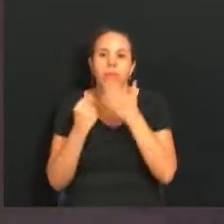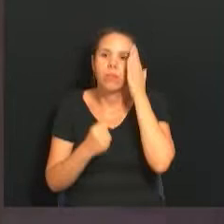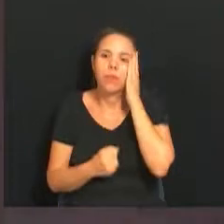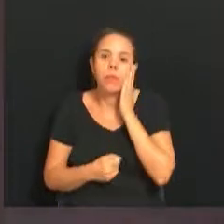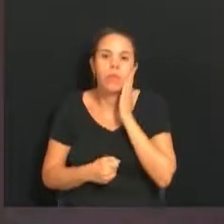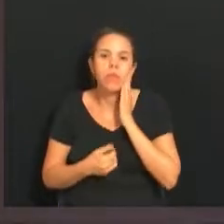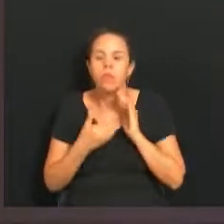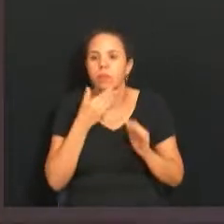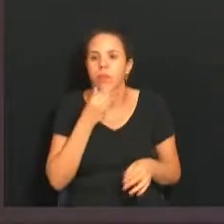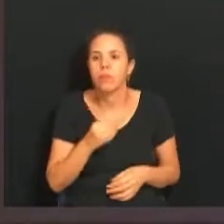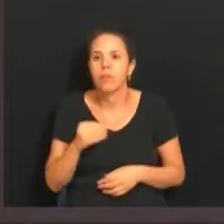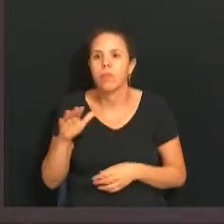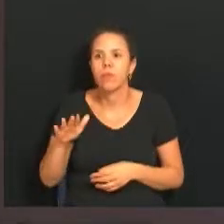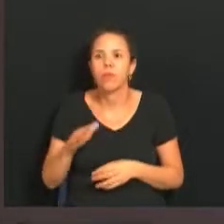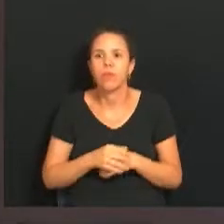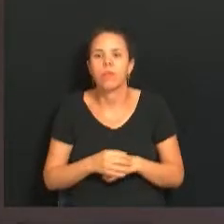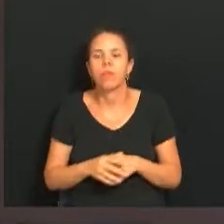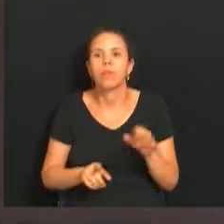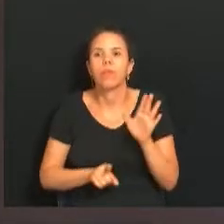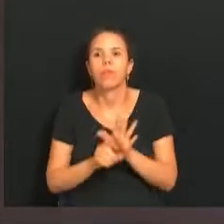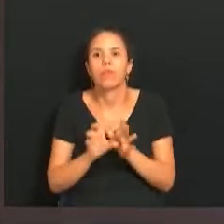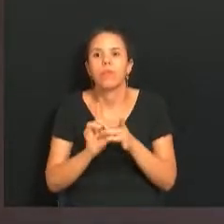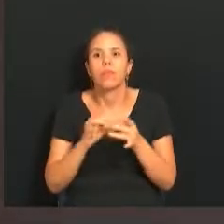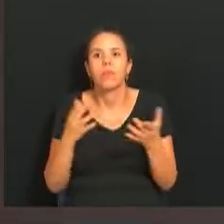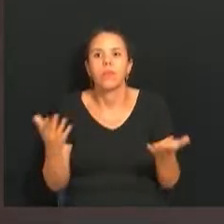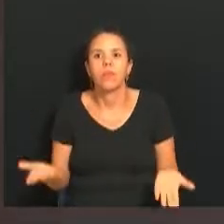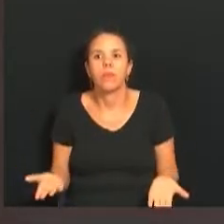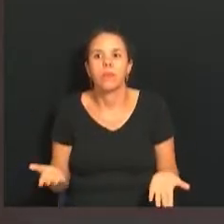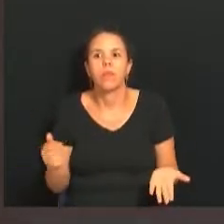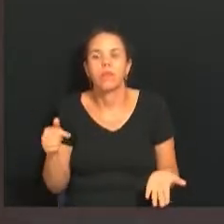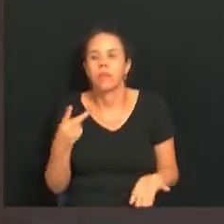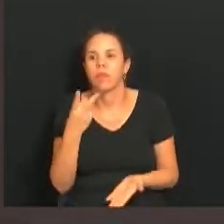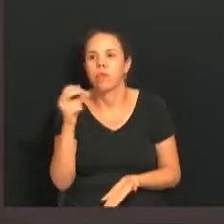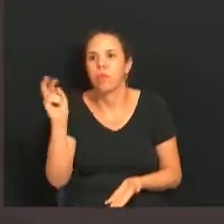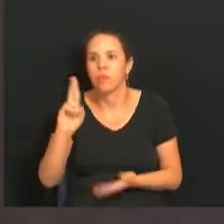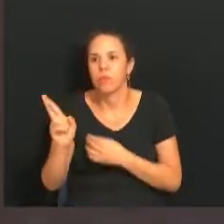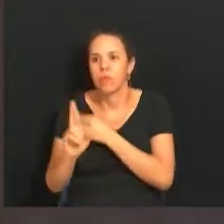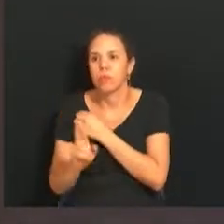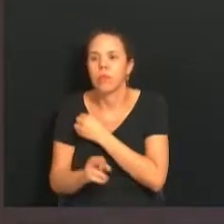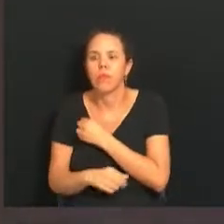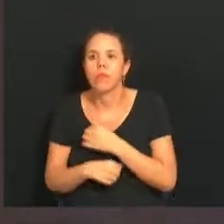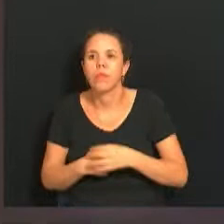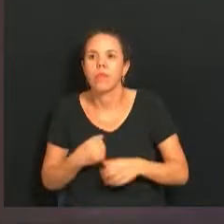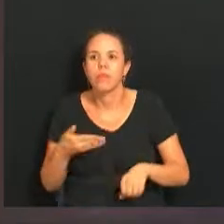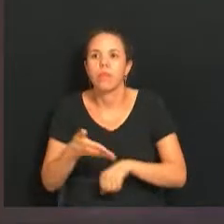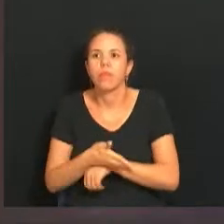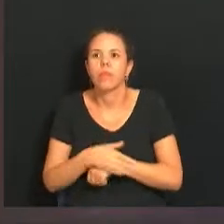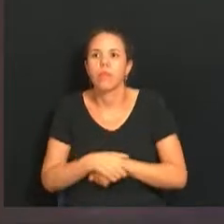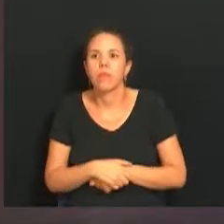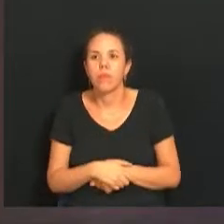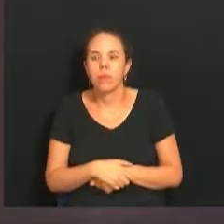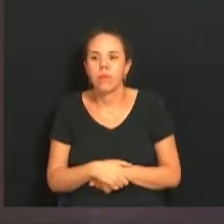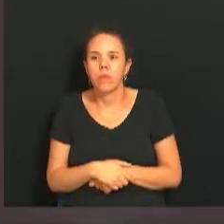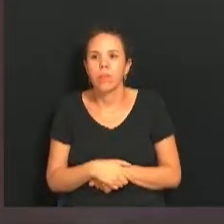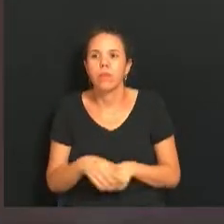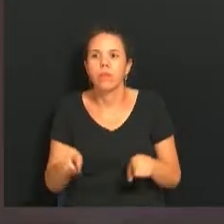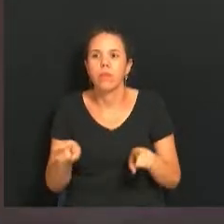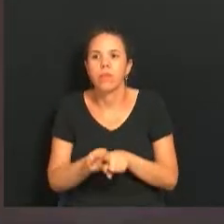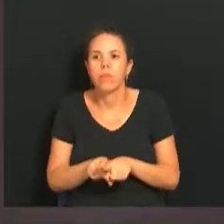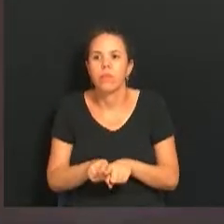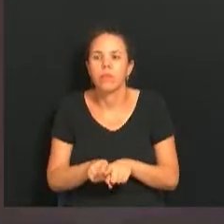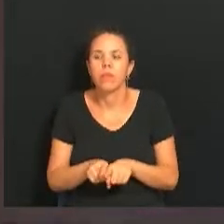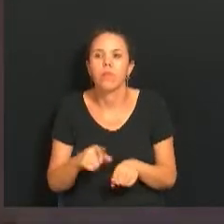garotinho Thomas. Se você me permite, é R$20 a entrada, e também